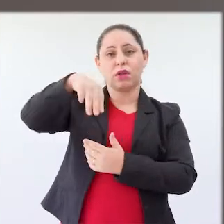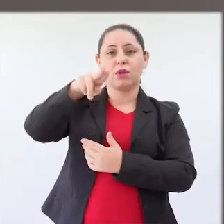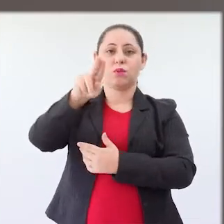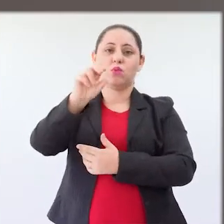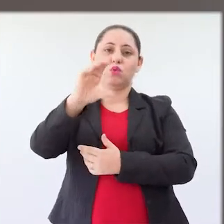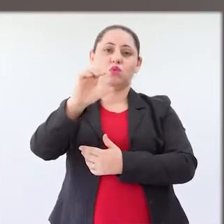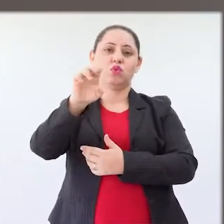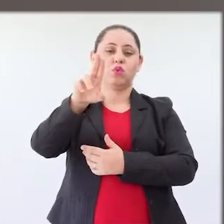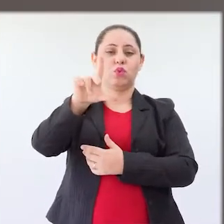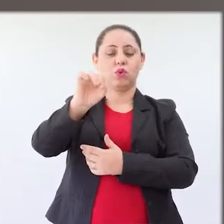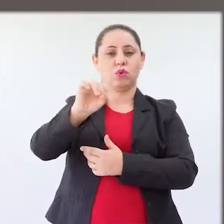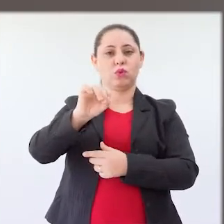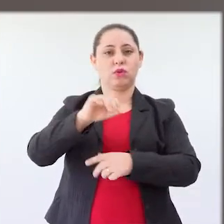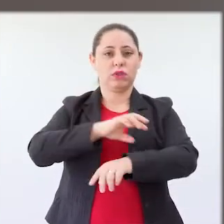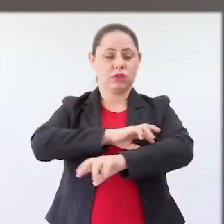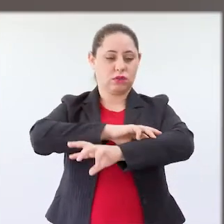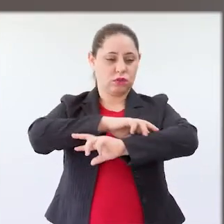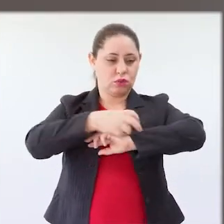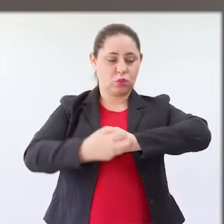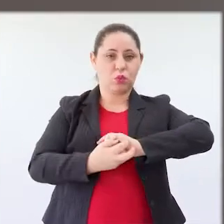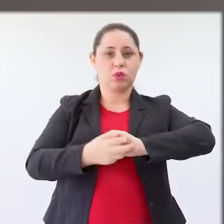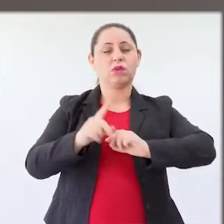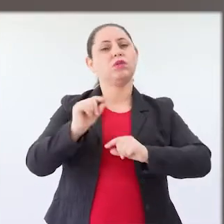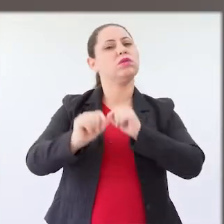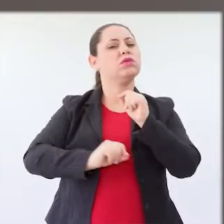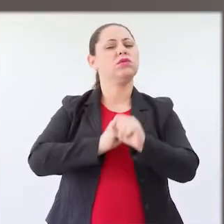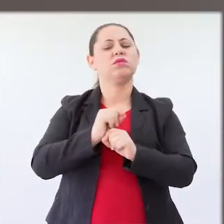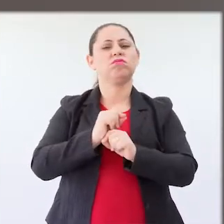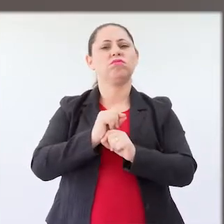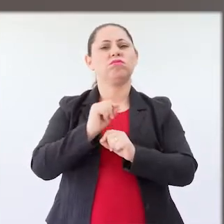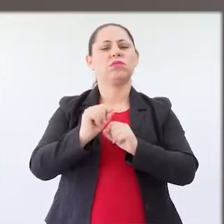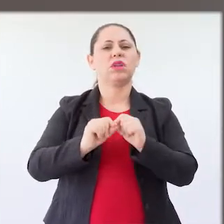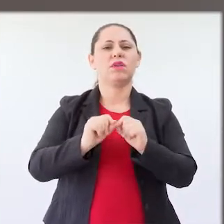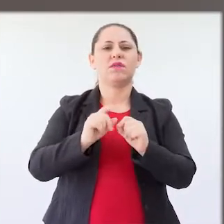vai fazer ação naquele local. As